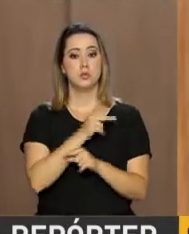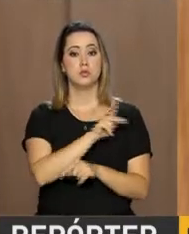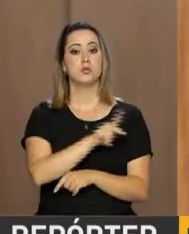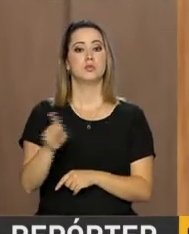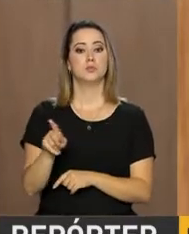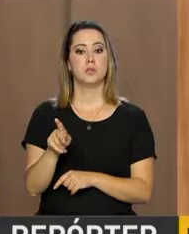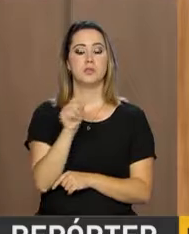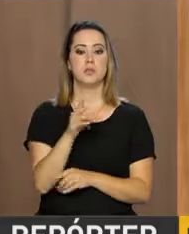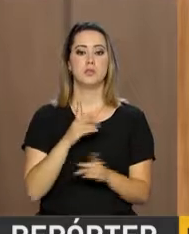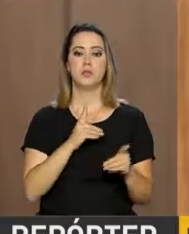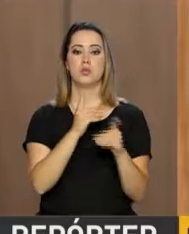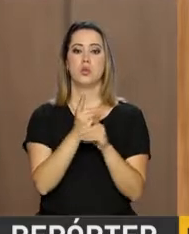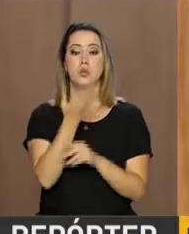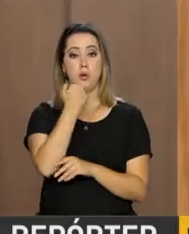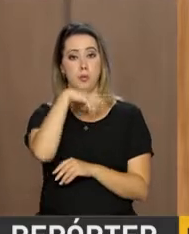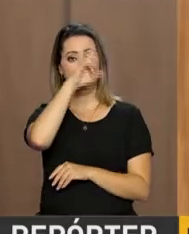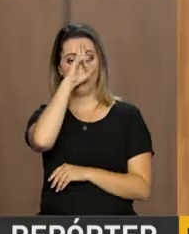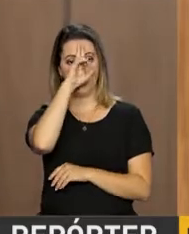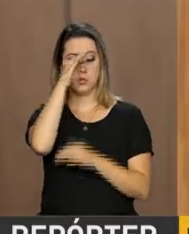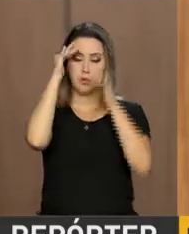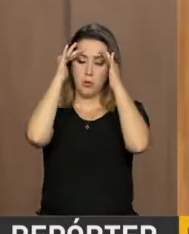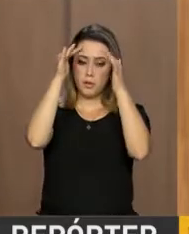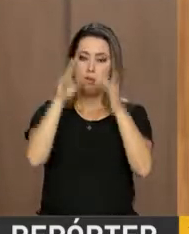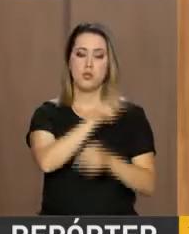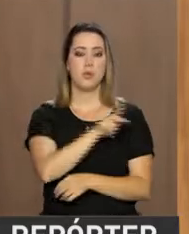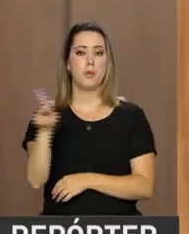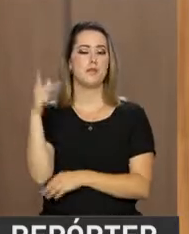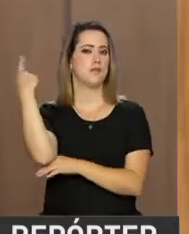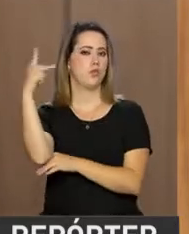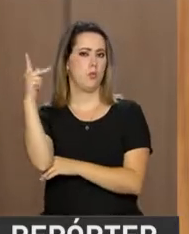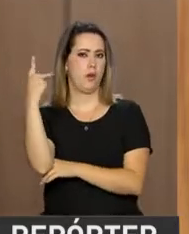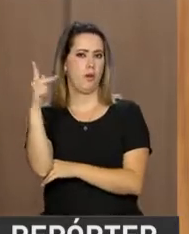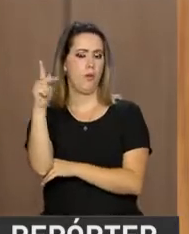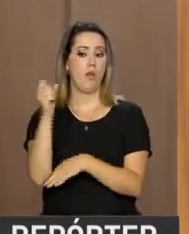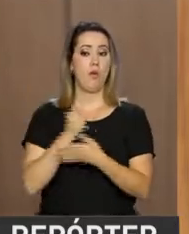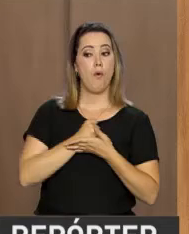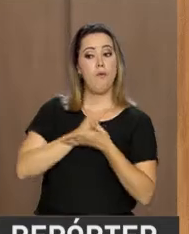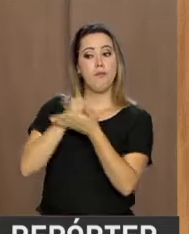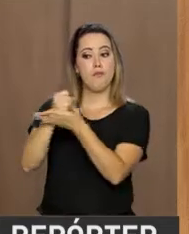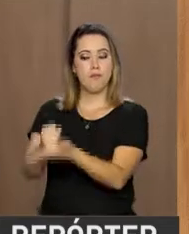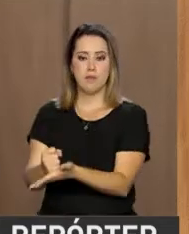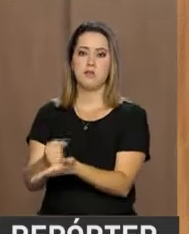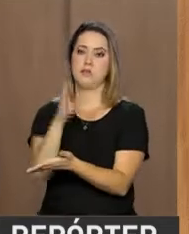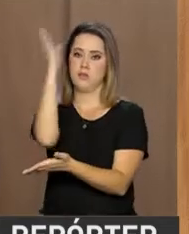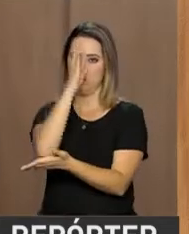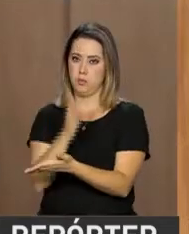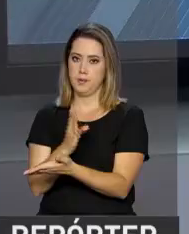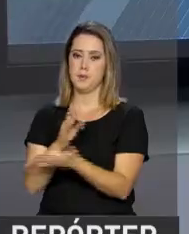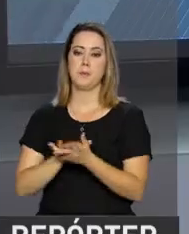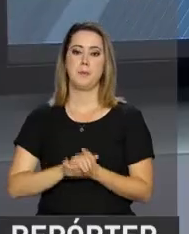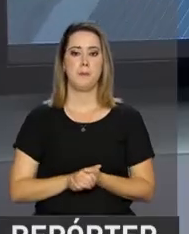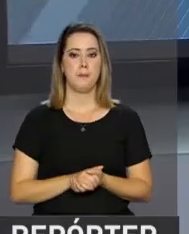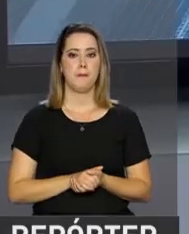voltaram a se encontrar para um almoço em homenagem ao presidente paraguaio oferecido pelo palácio do itamaraty